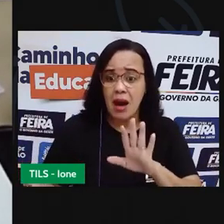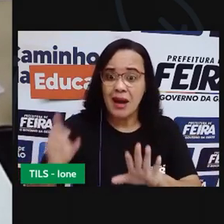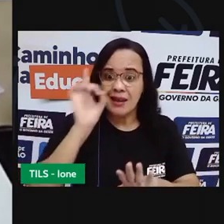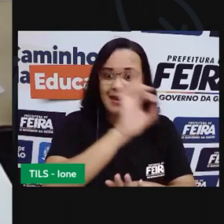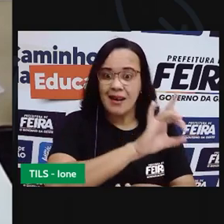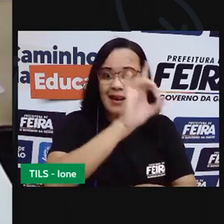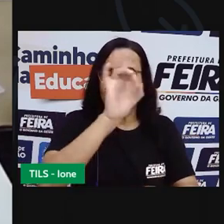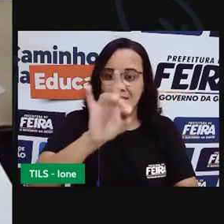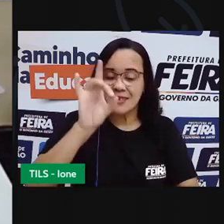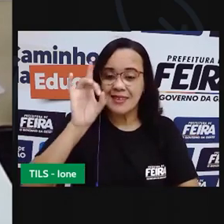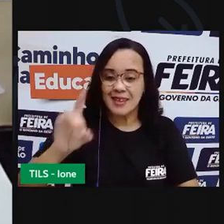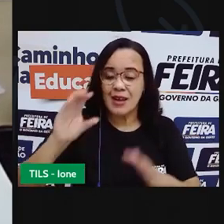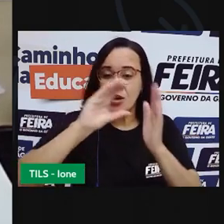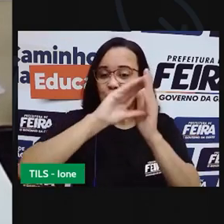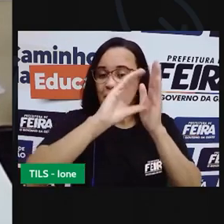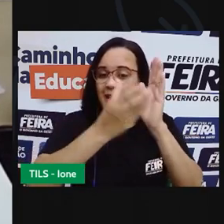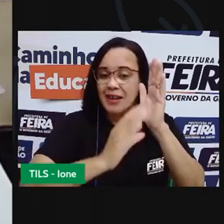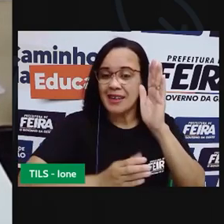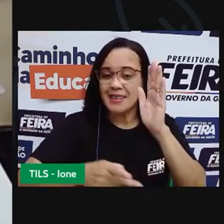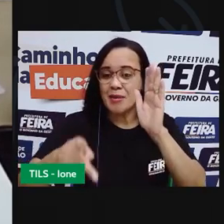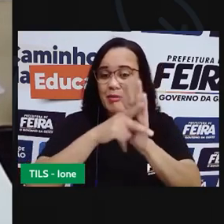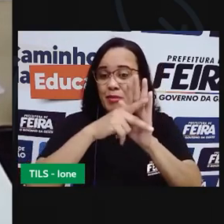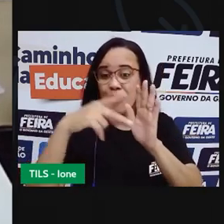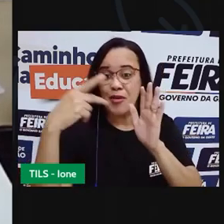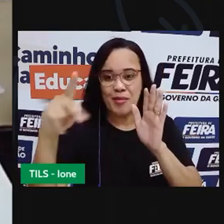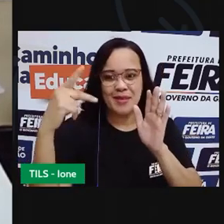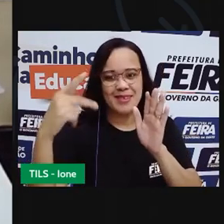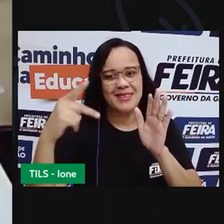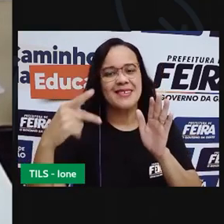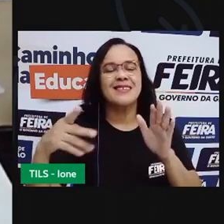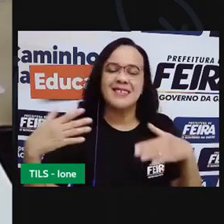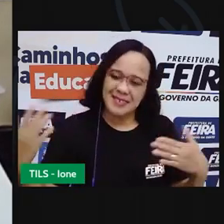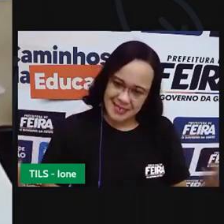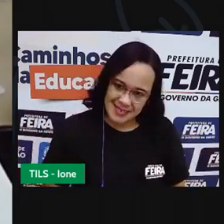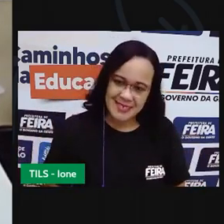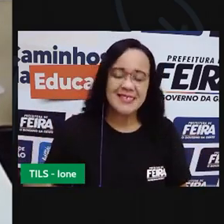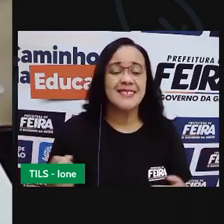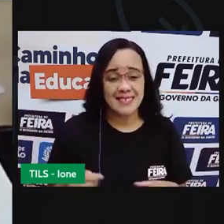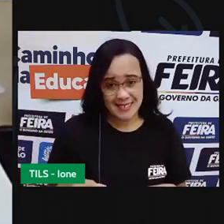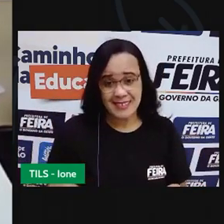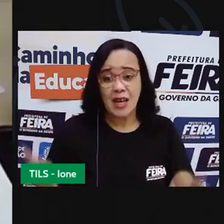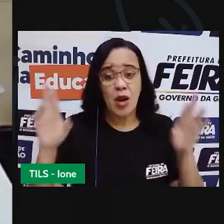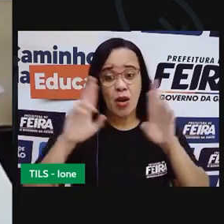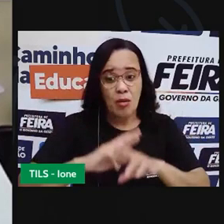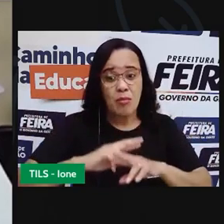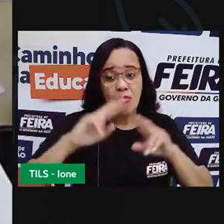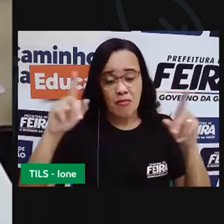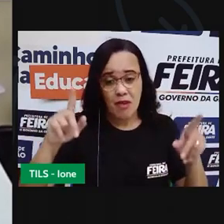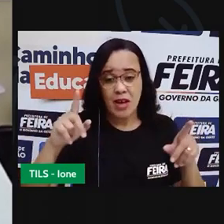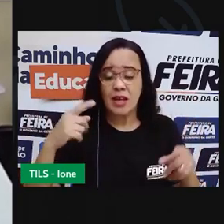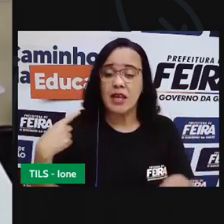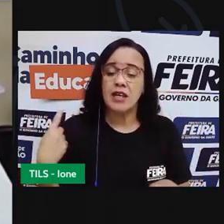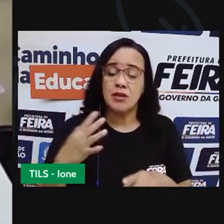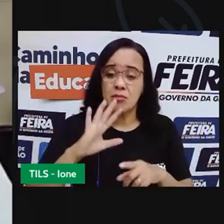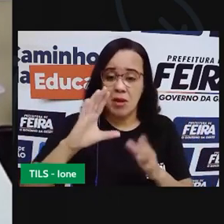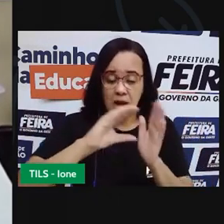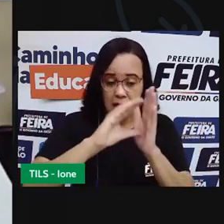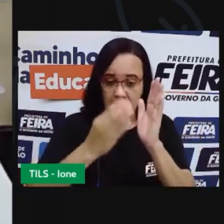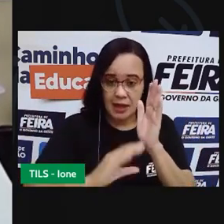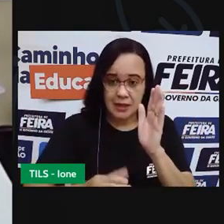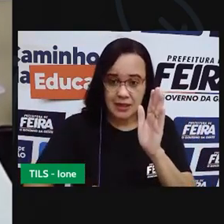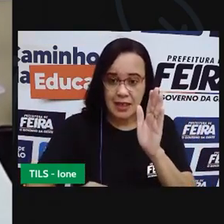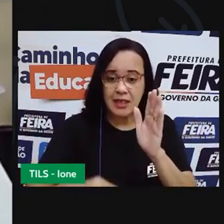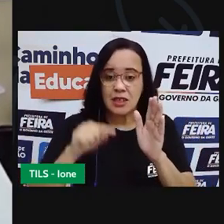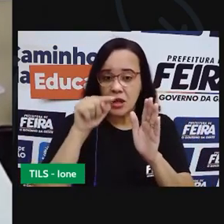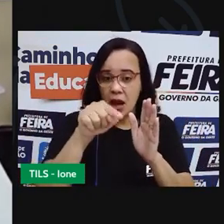caderno tem uma característica própria, tem uma característica que o torna um. Eu tenho também